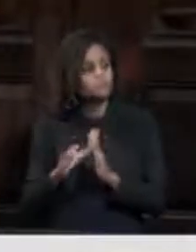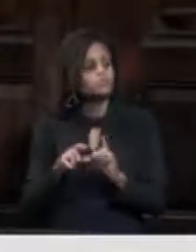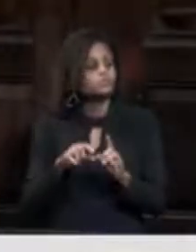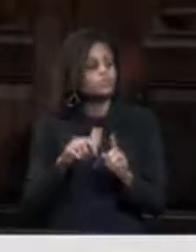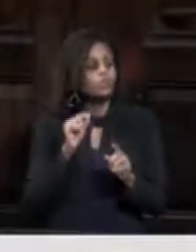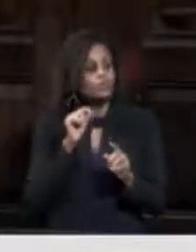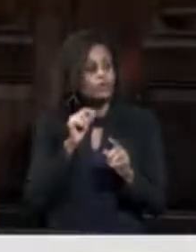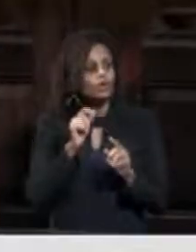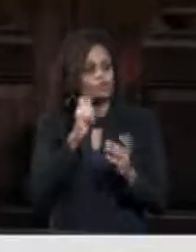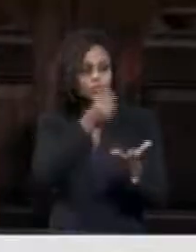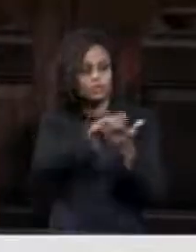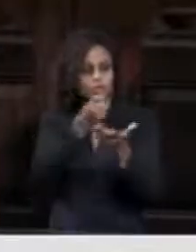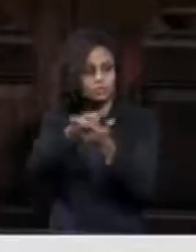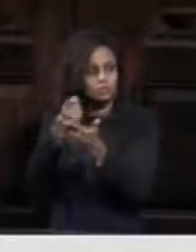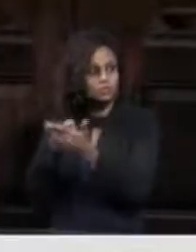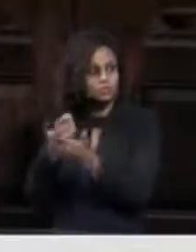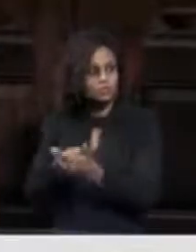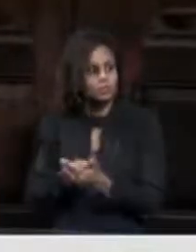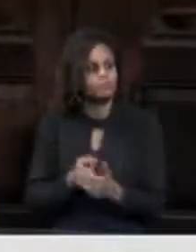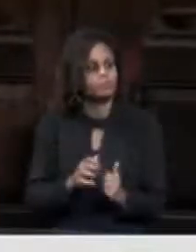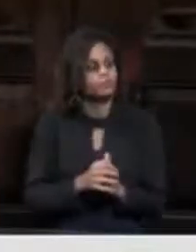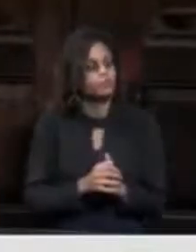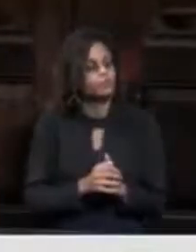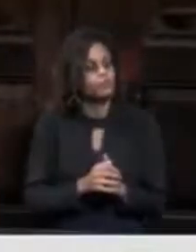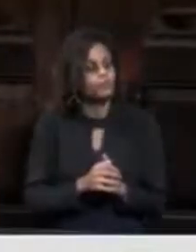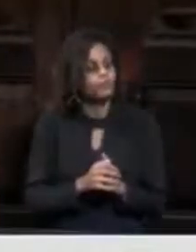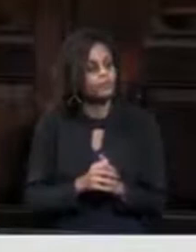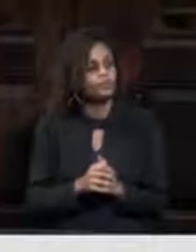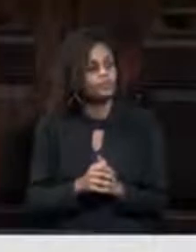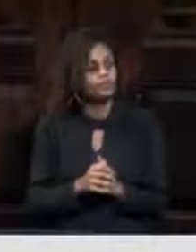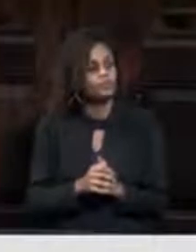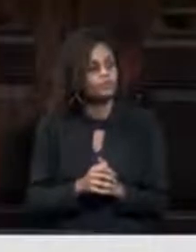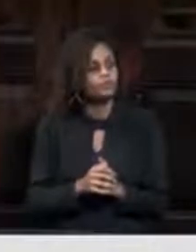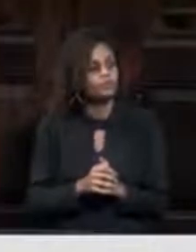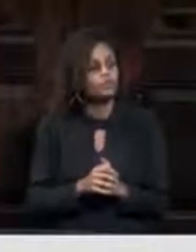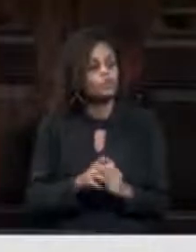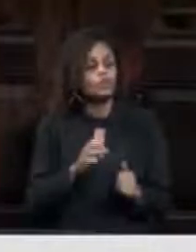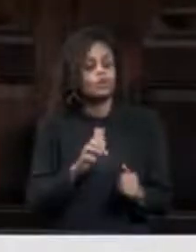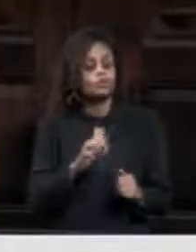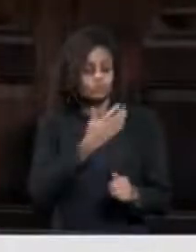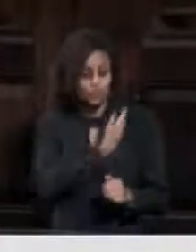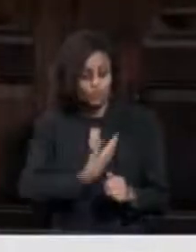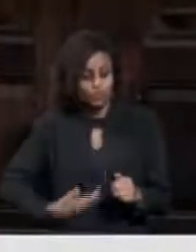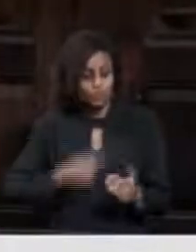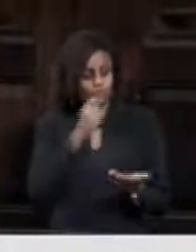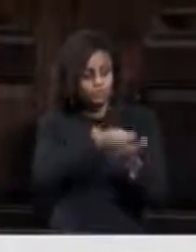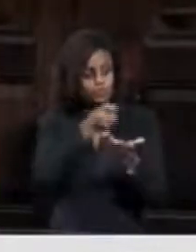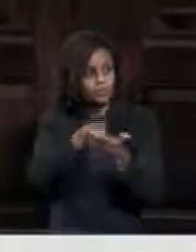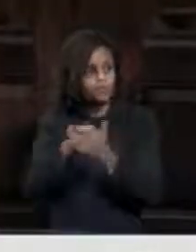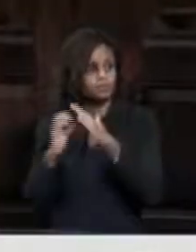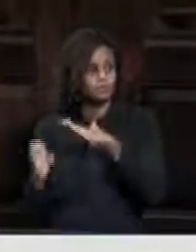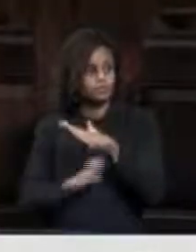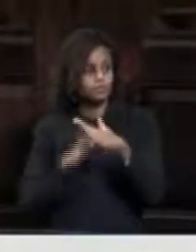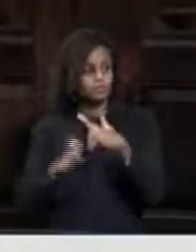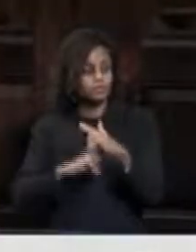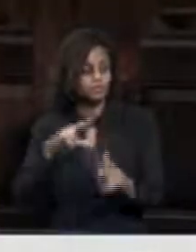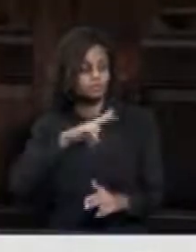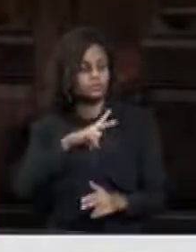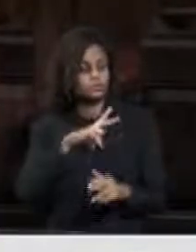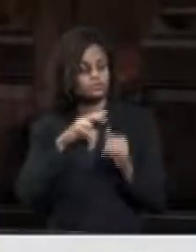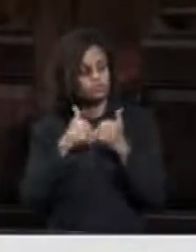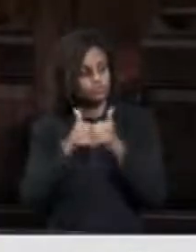repasses de recursos efetuados pelo poder público às empresas privadas de transporte